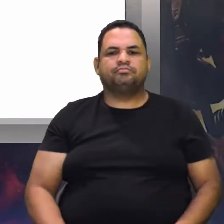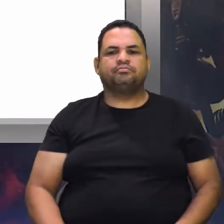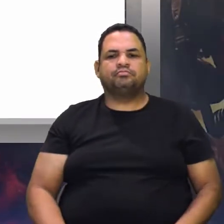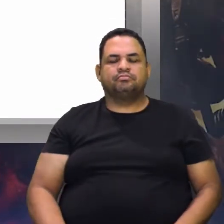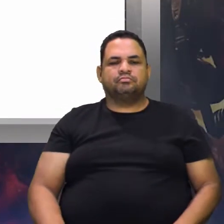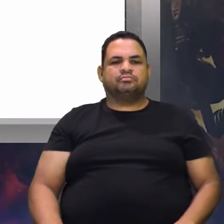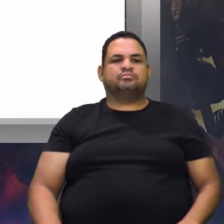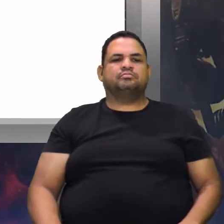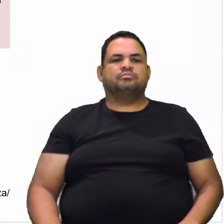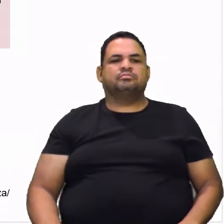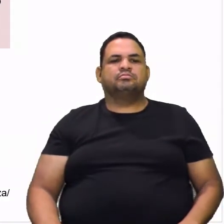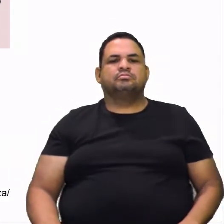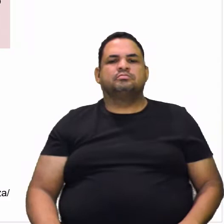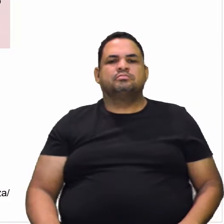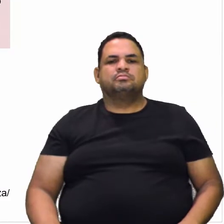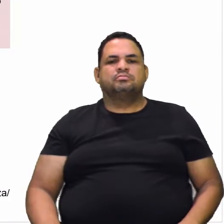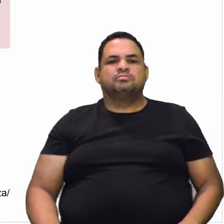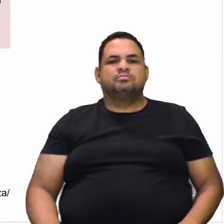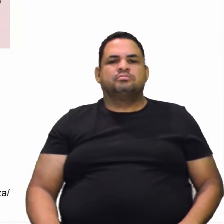vocês.